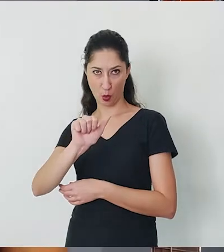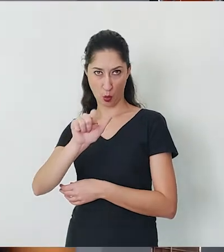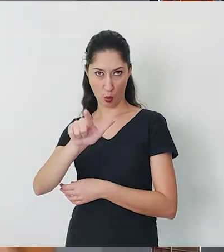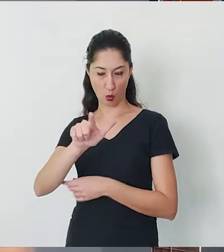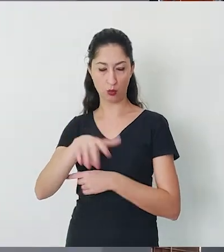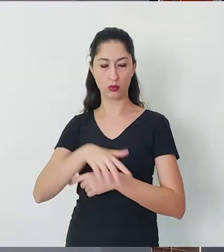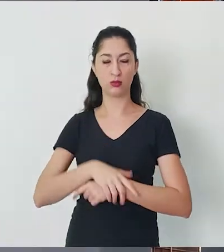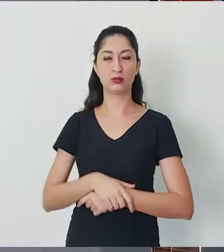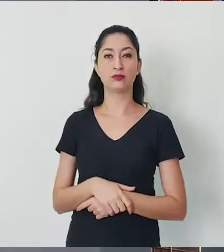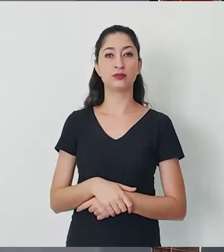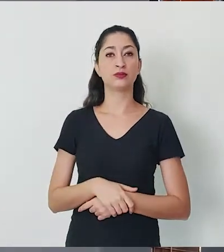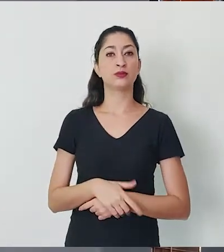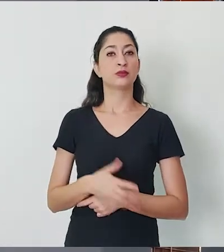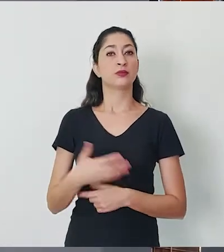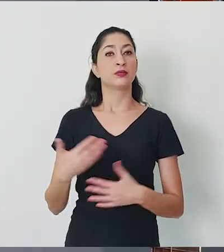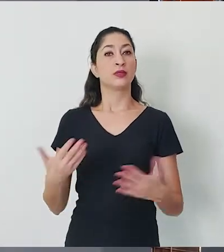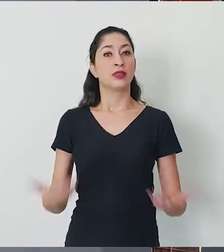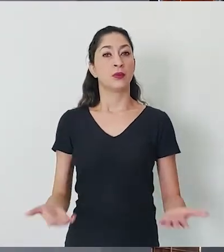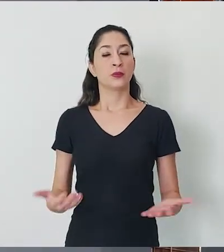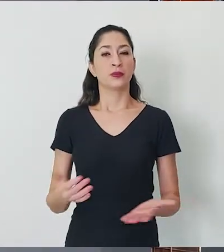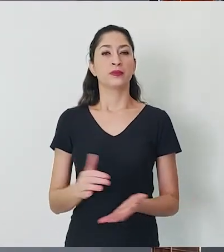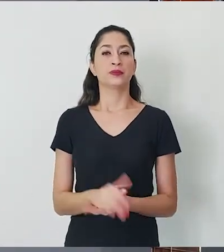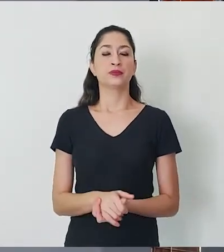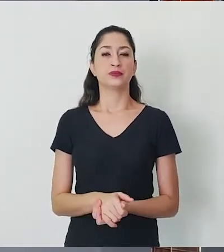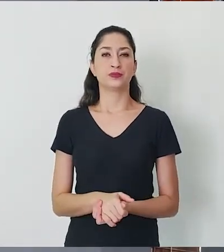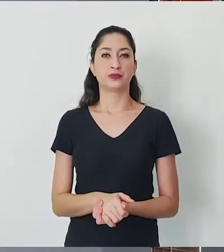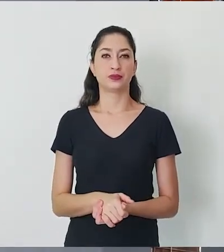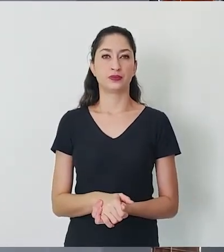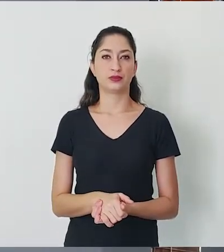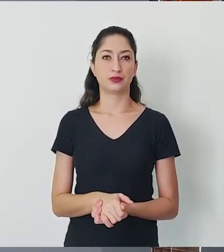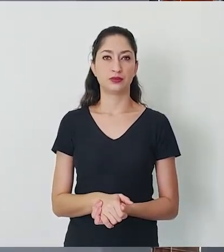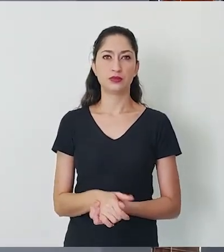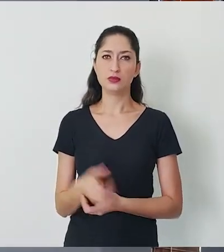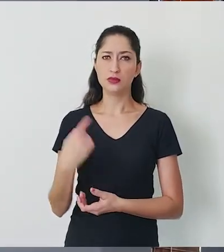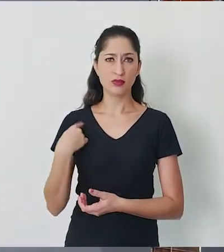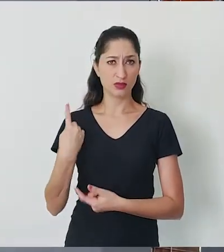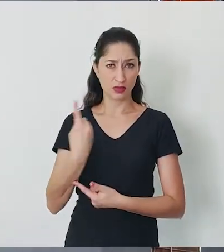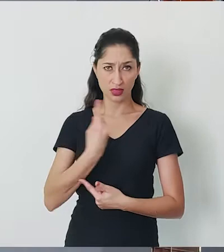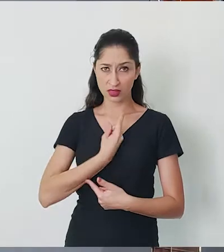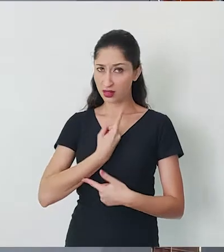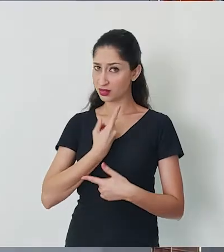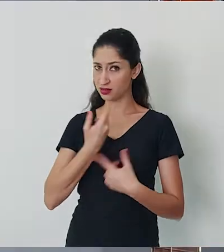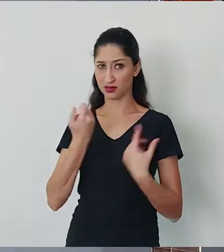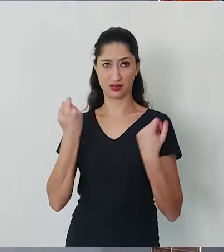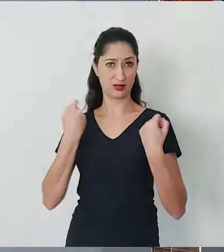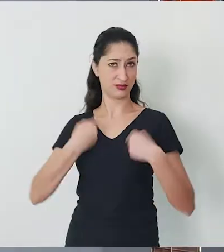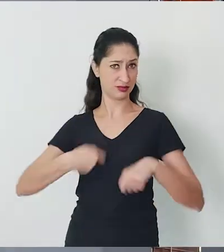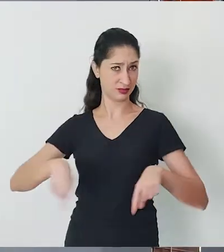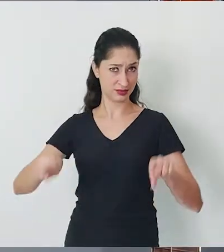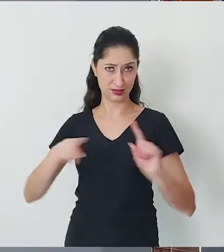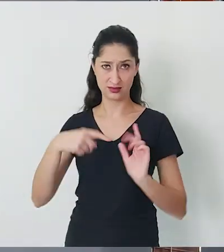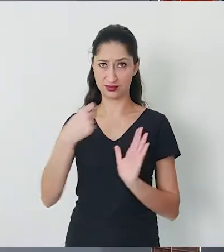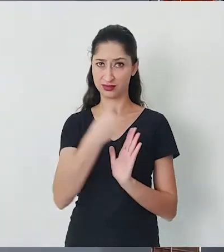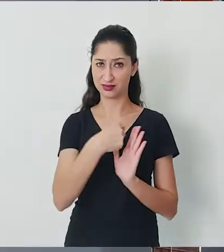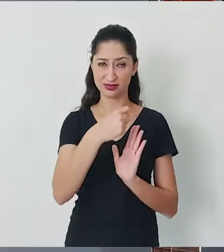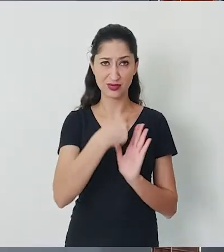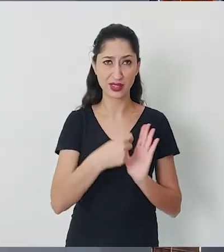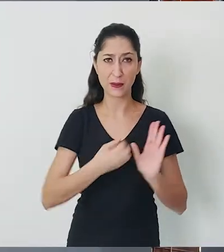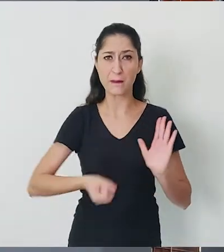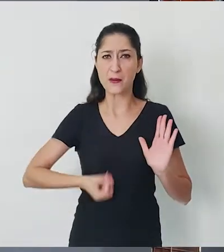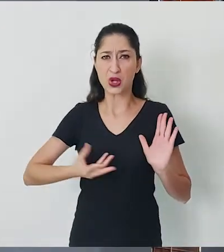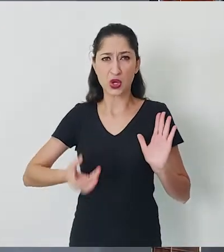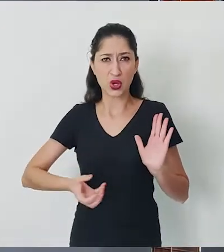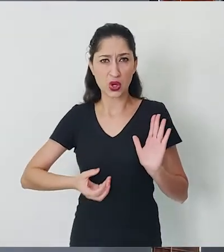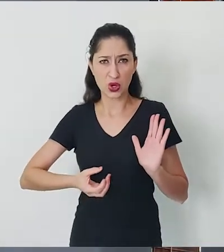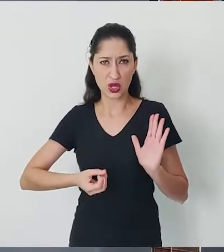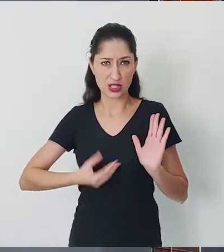a facilidade, né, de acesso, de entendimento, porque a gente não precisa escrever